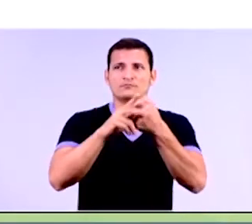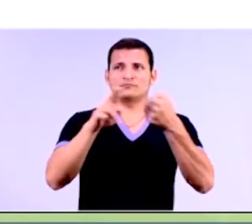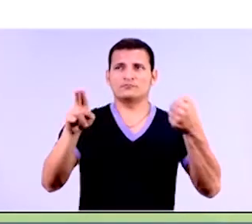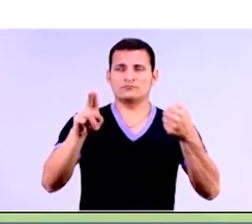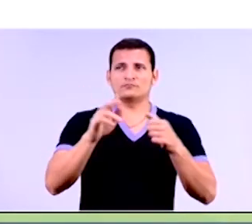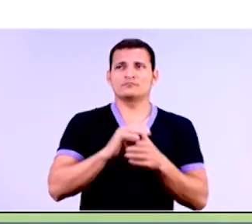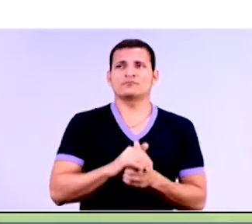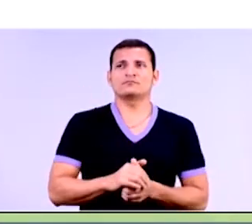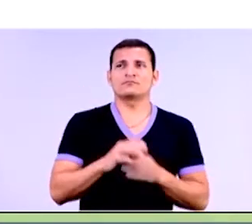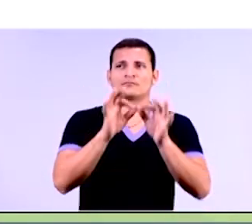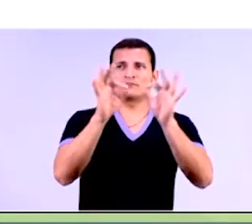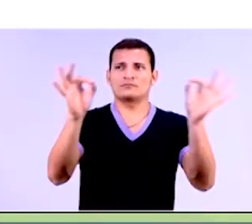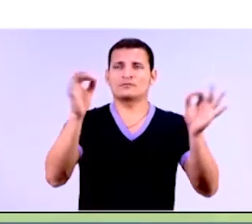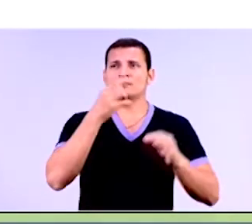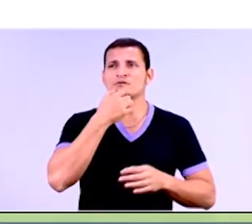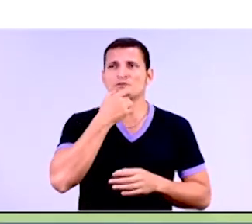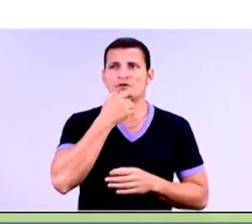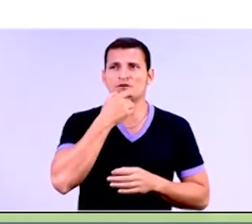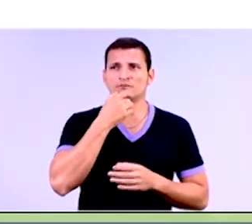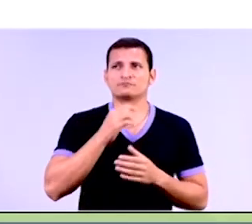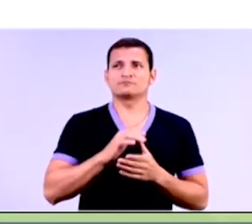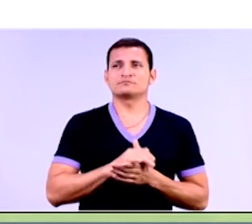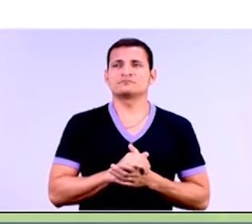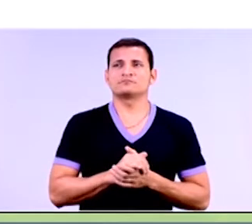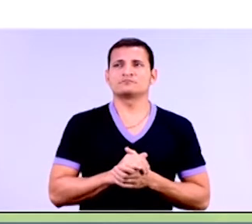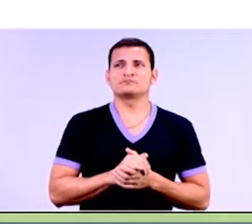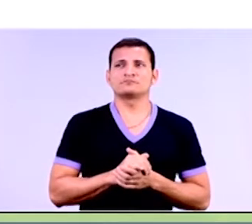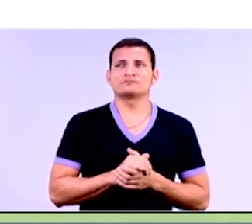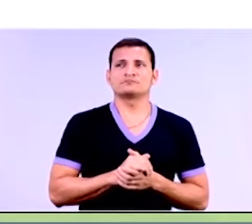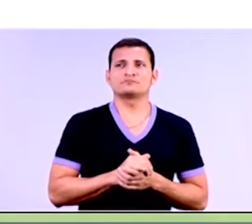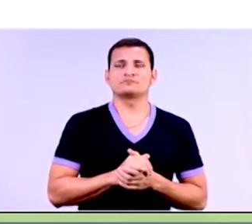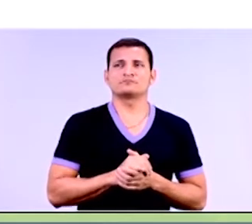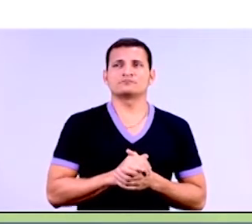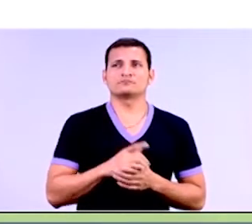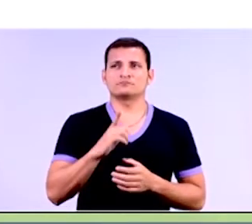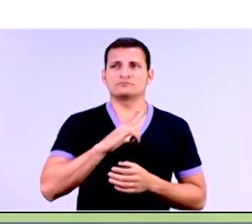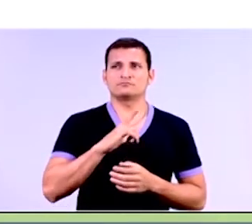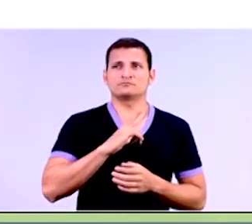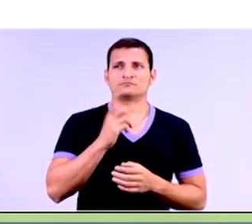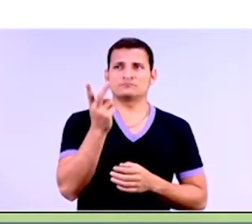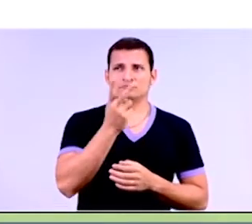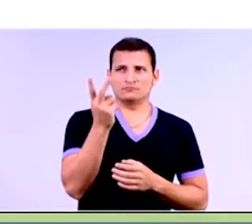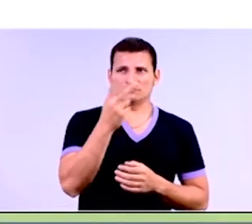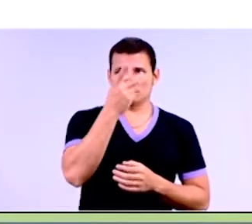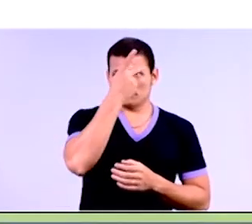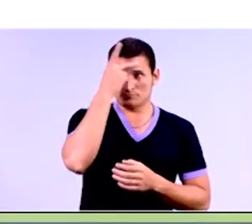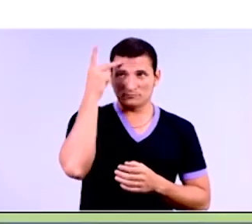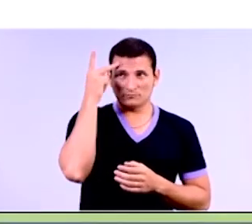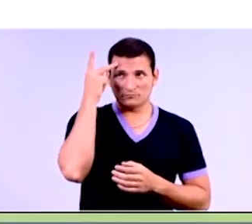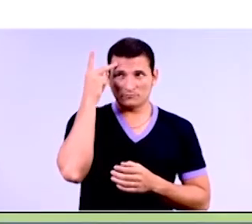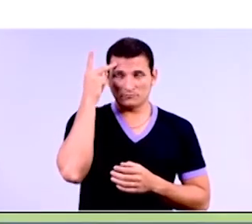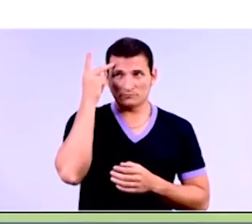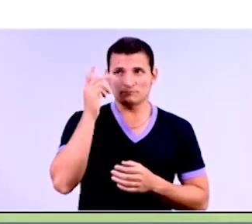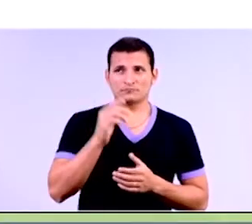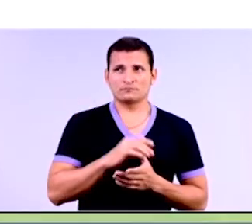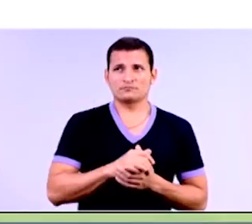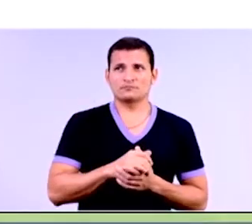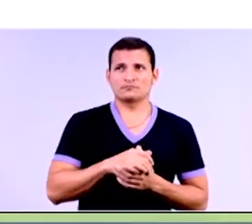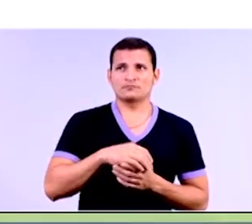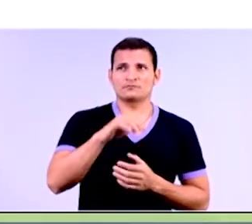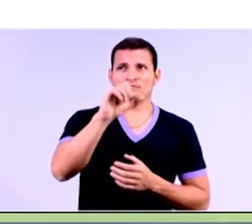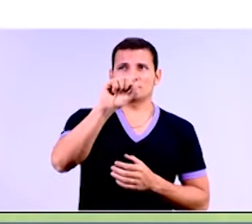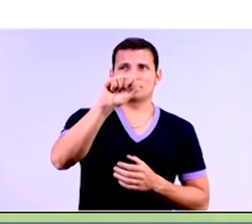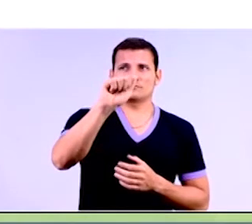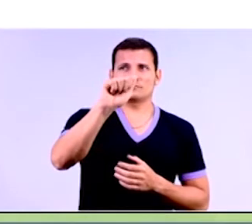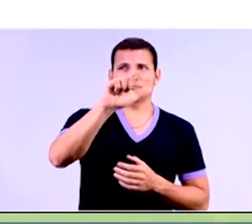inglês? Atenção, aí eu não mais estou fazendo parte do sujeito. Eu tenho duas outras pessoas, terceiras pessoas, a Sally